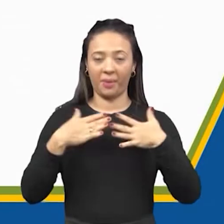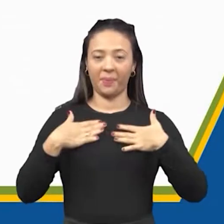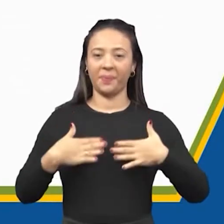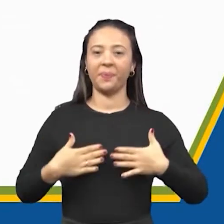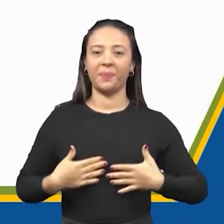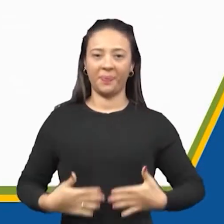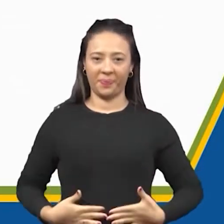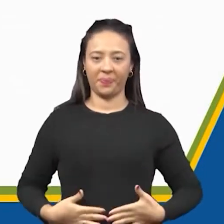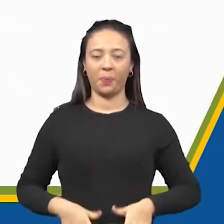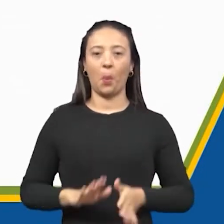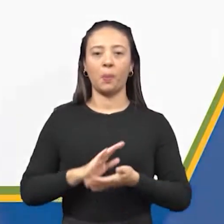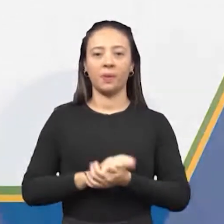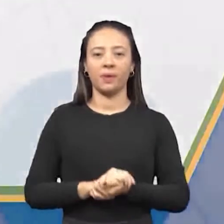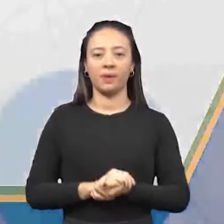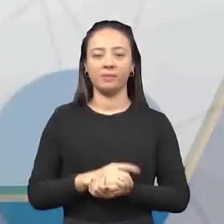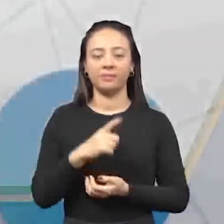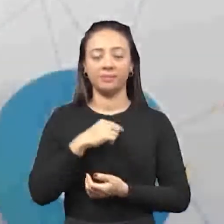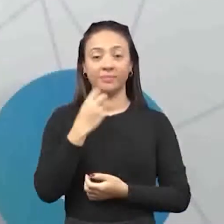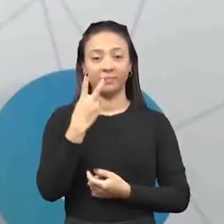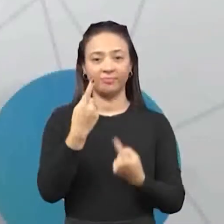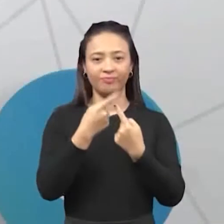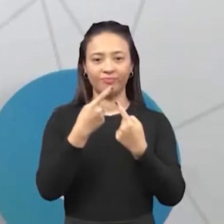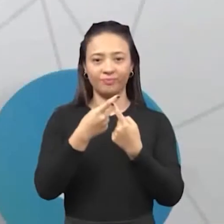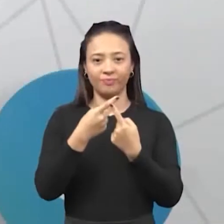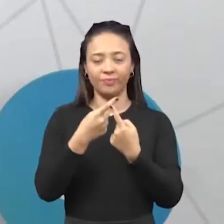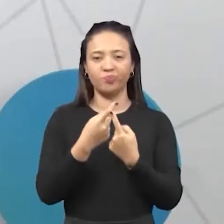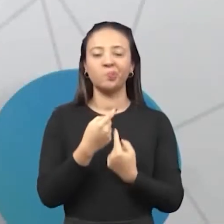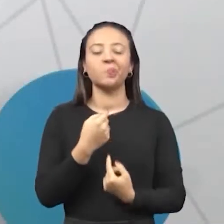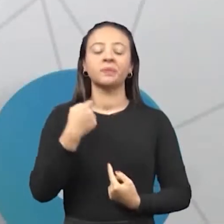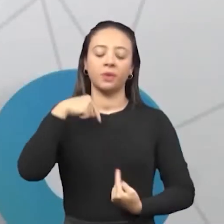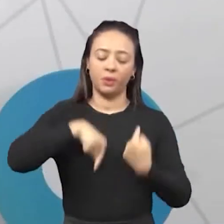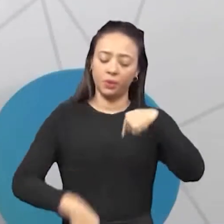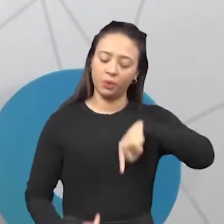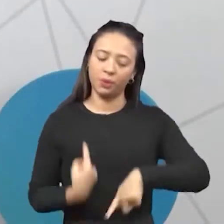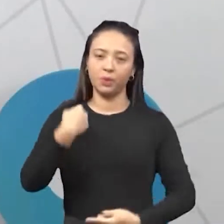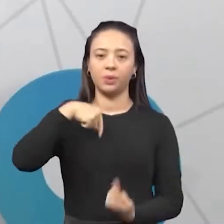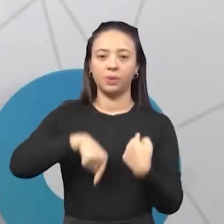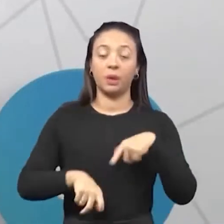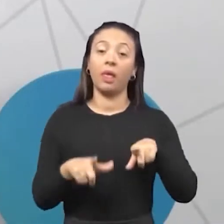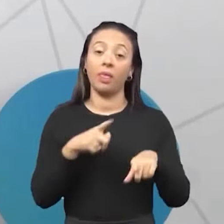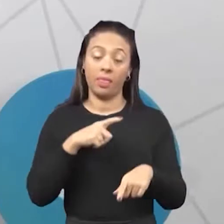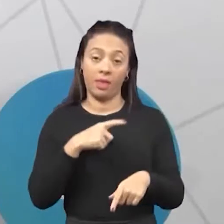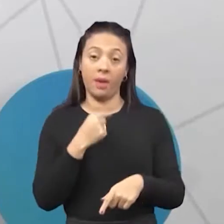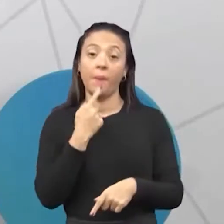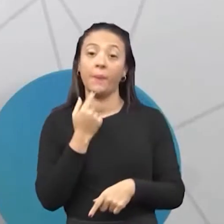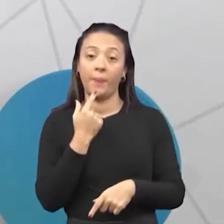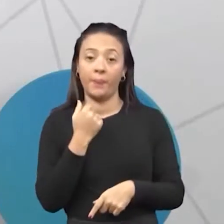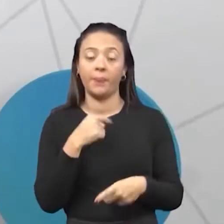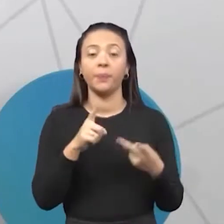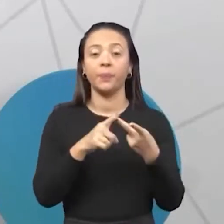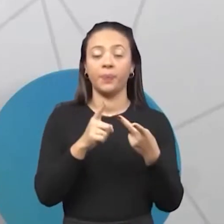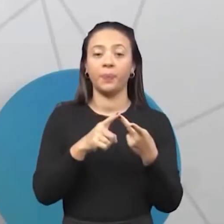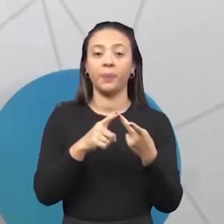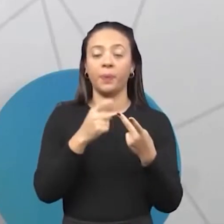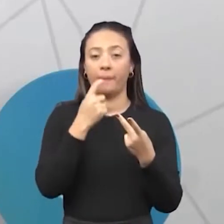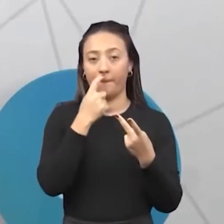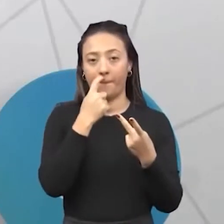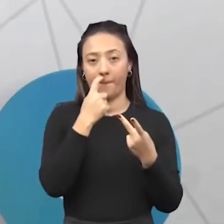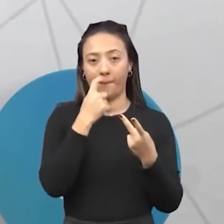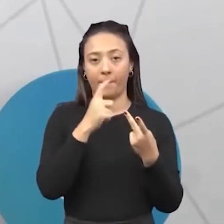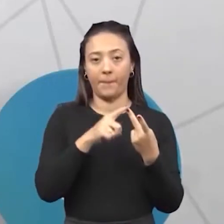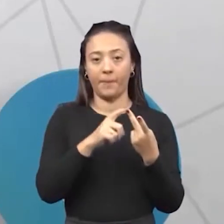e fisiologia. Nós temos dois tipos de sistema circulatório, o sistema circulatório sanguíneo e o